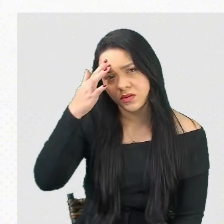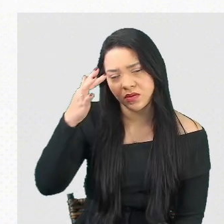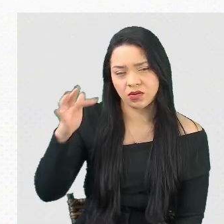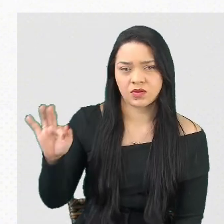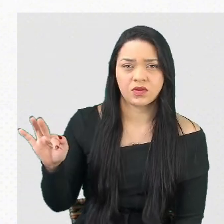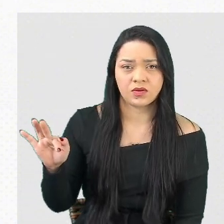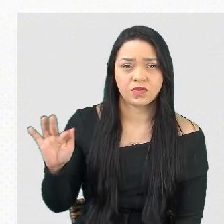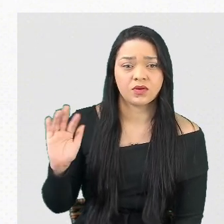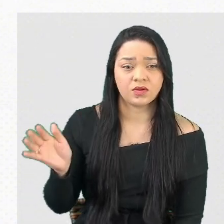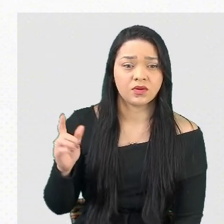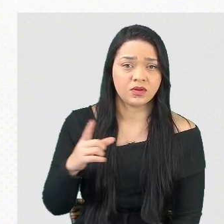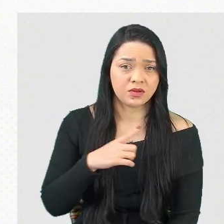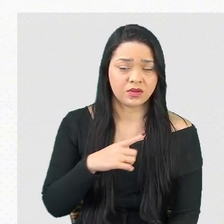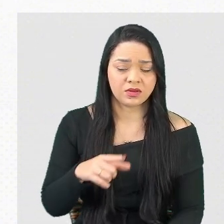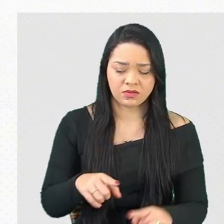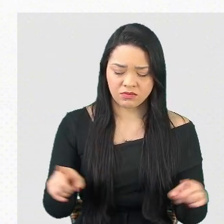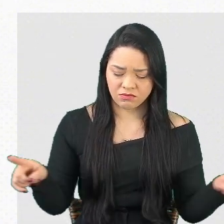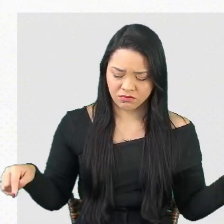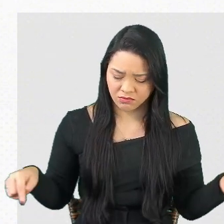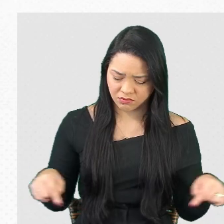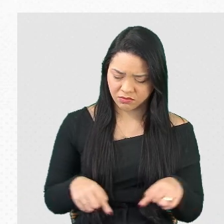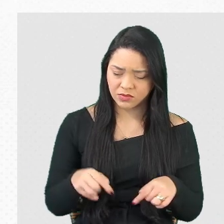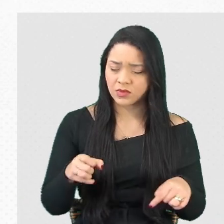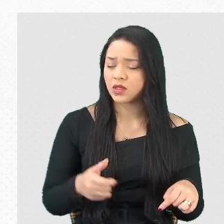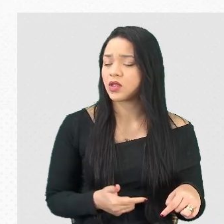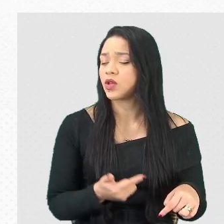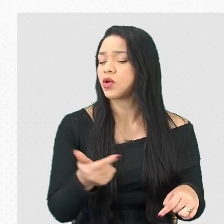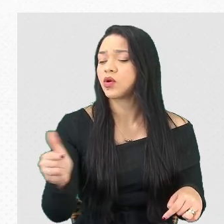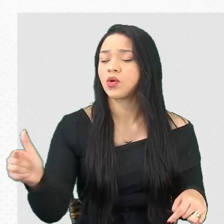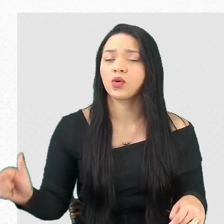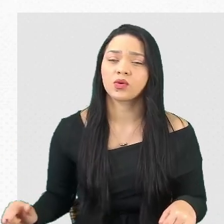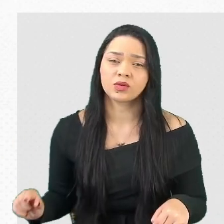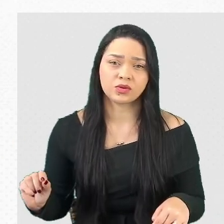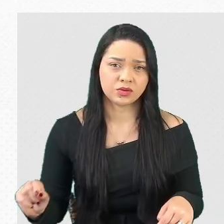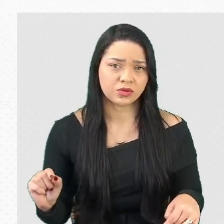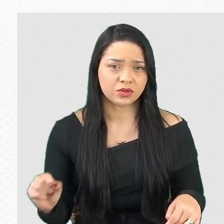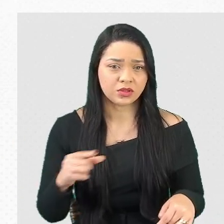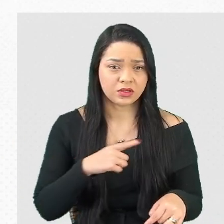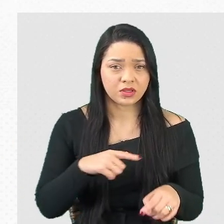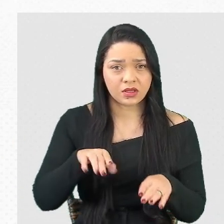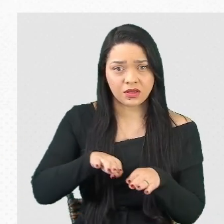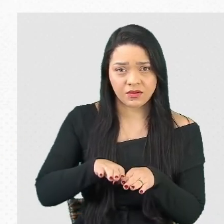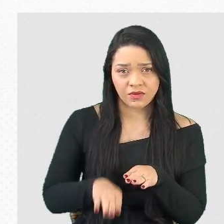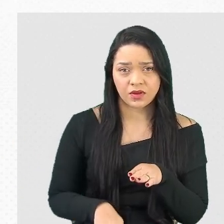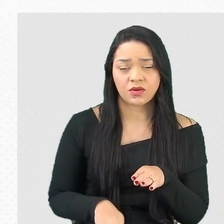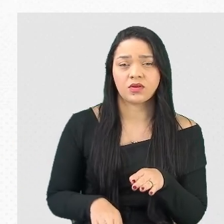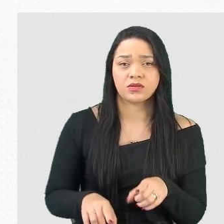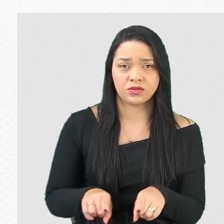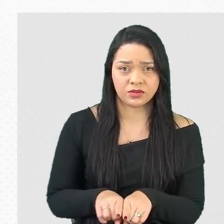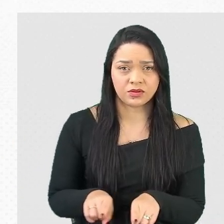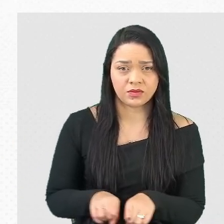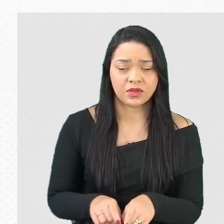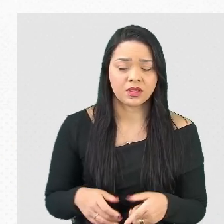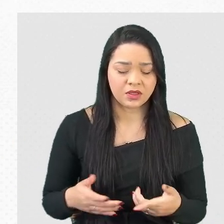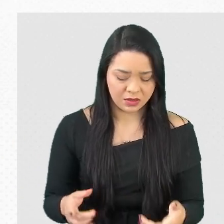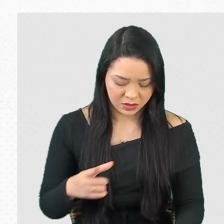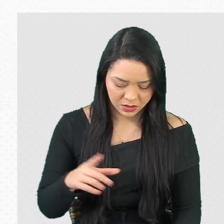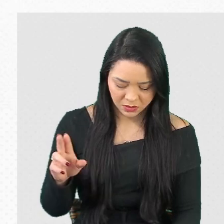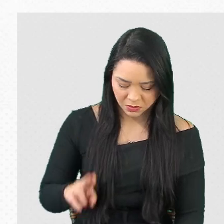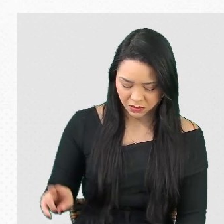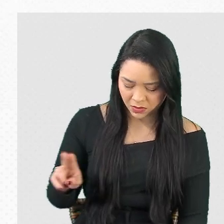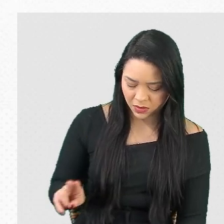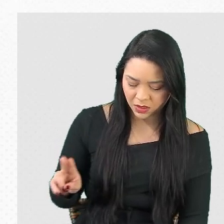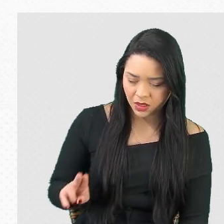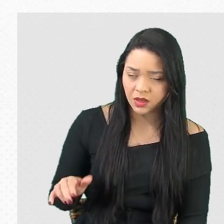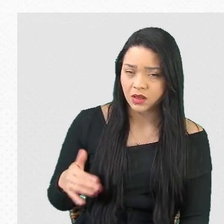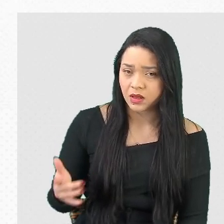iluminismo frequentavam os salões, enquanto os outros, que eram, né, inferiores, né, e eram os literários, ficavam